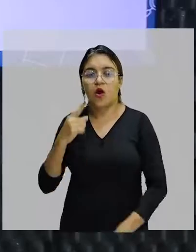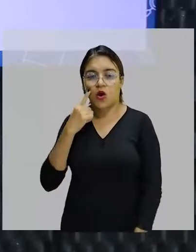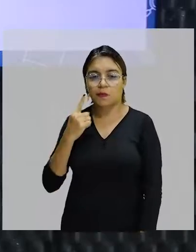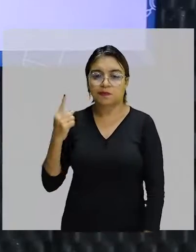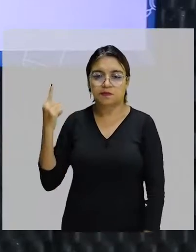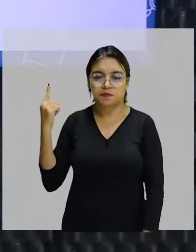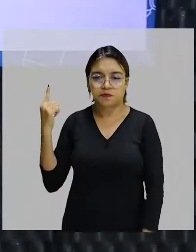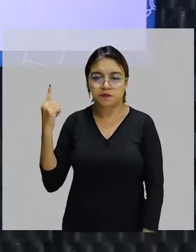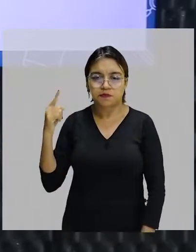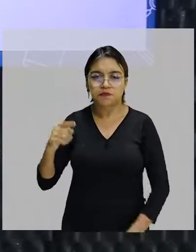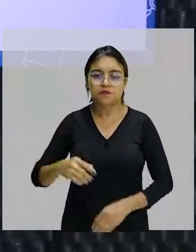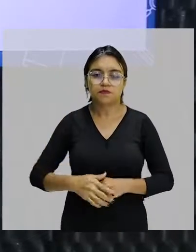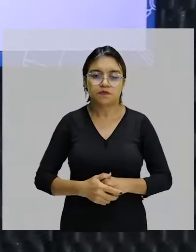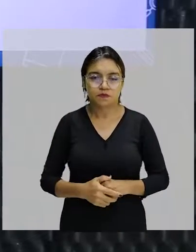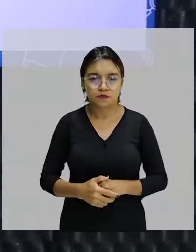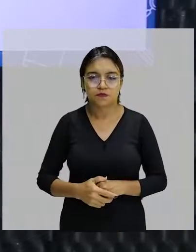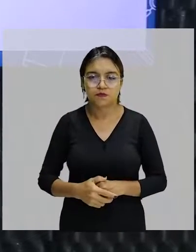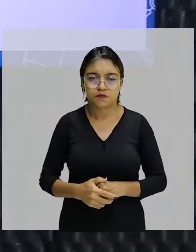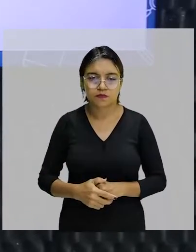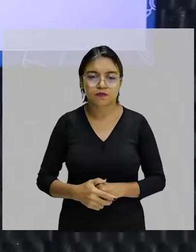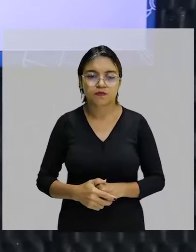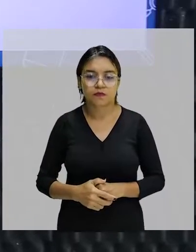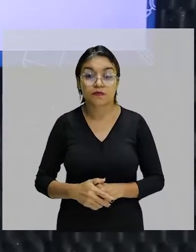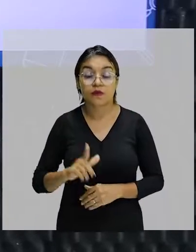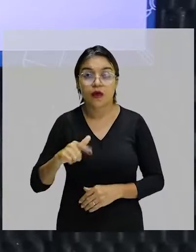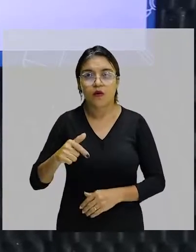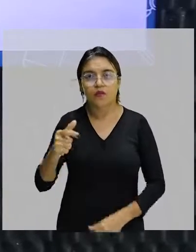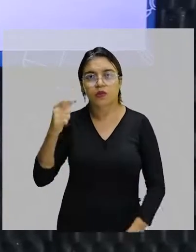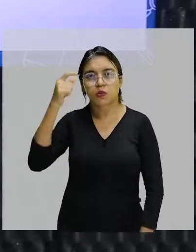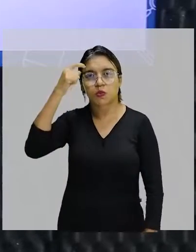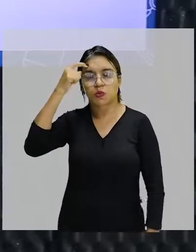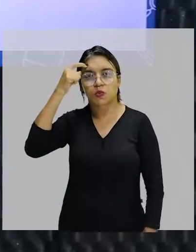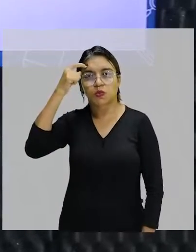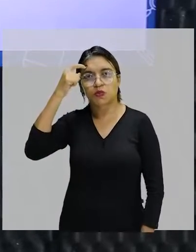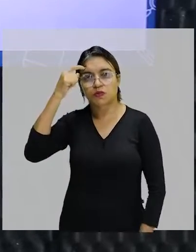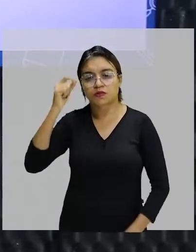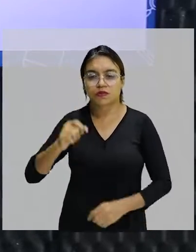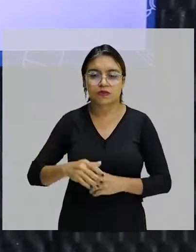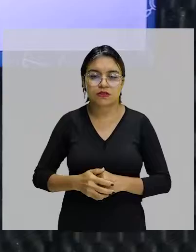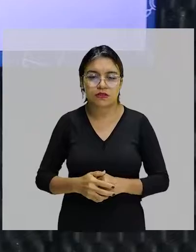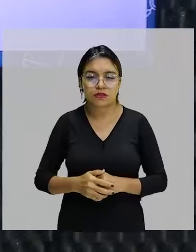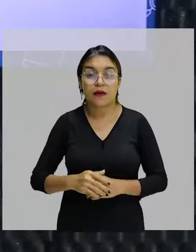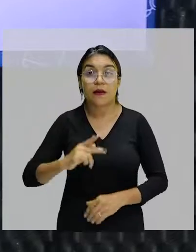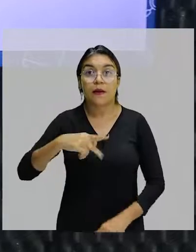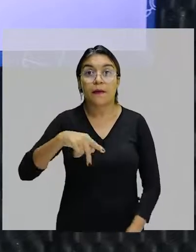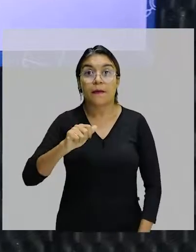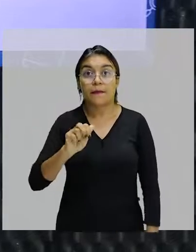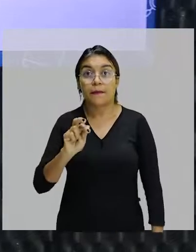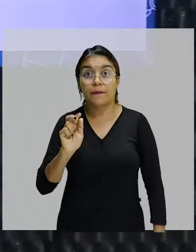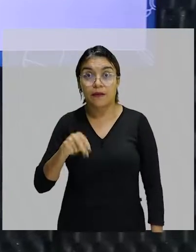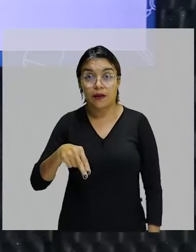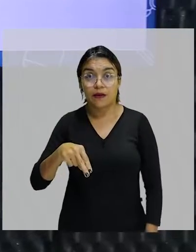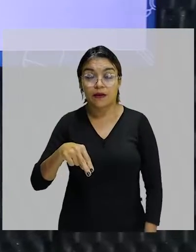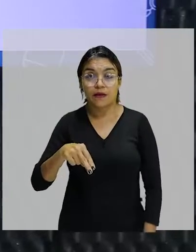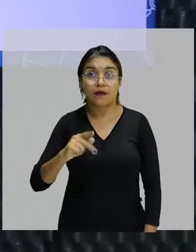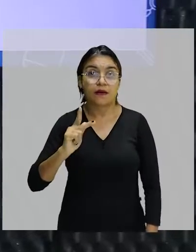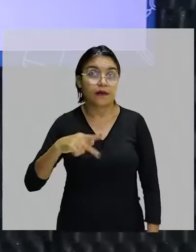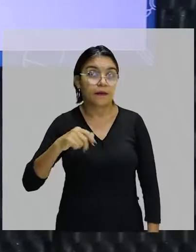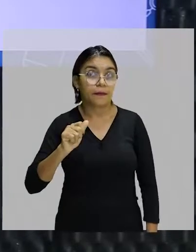Political Consciousness, que é uma conscientização pan-africana. O que é o